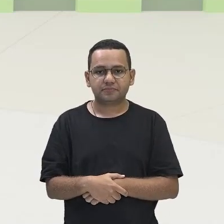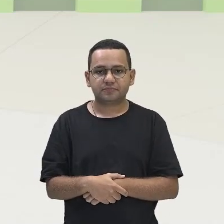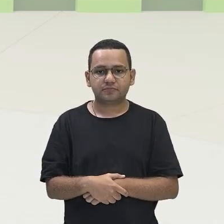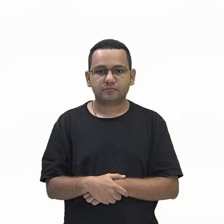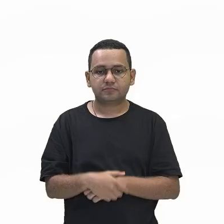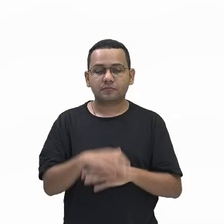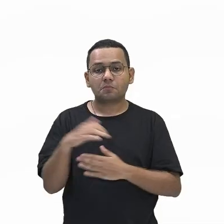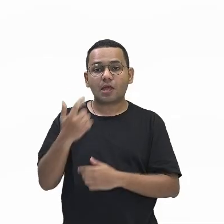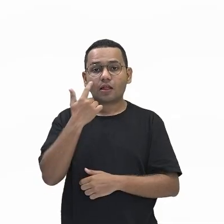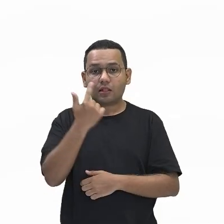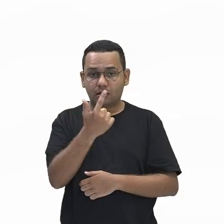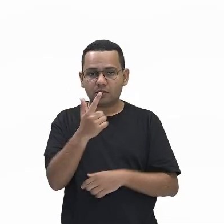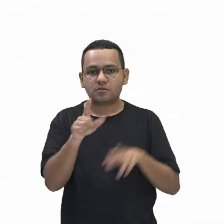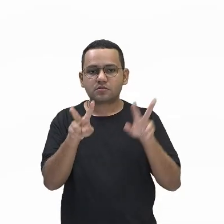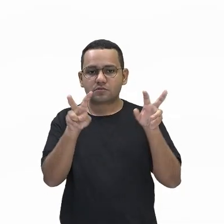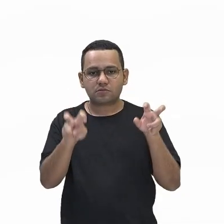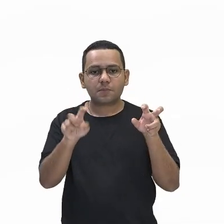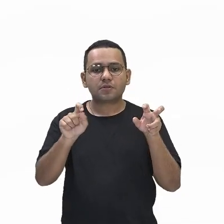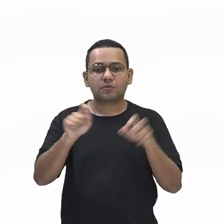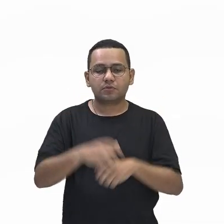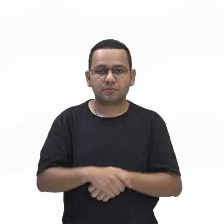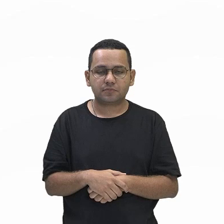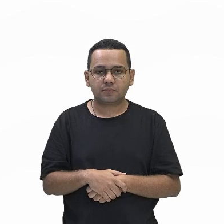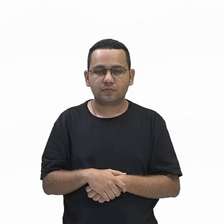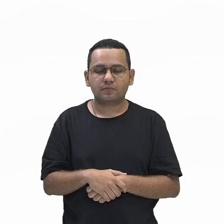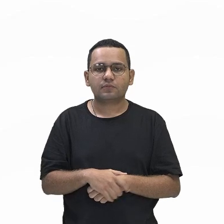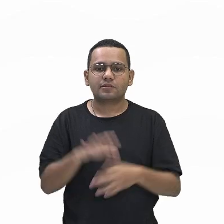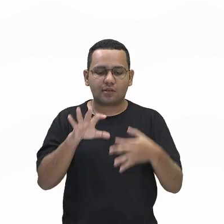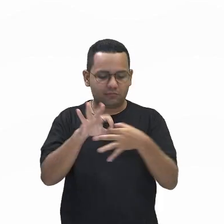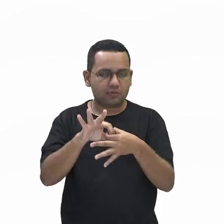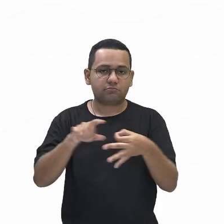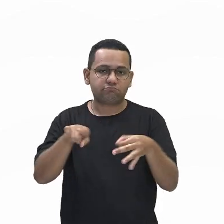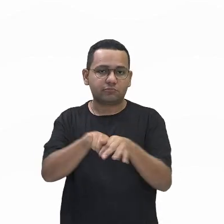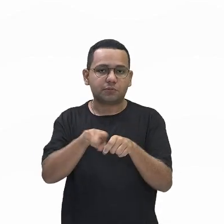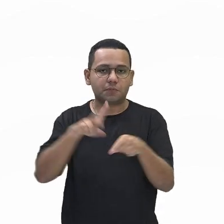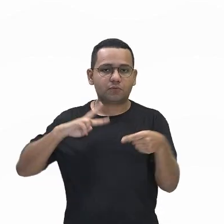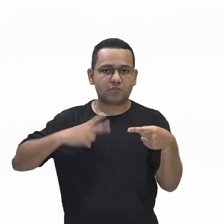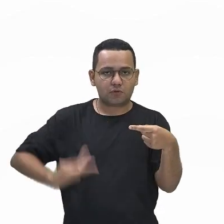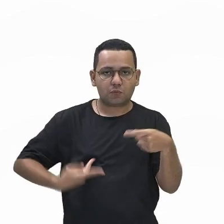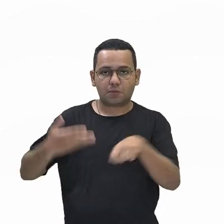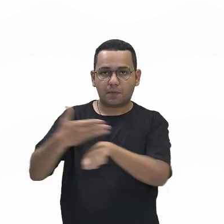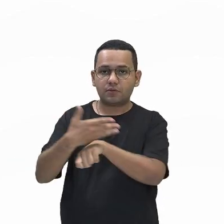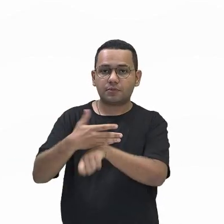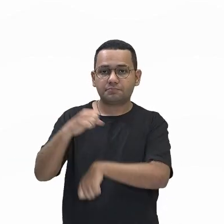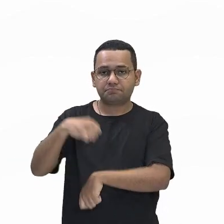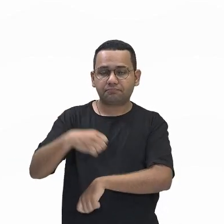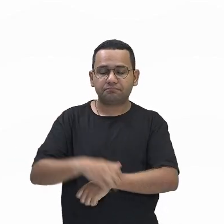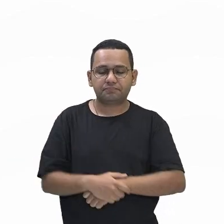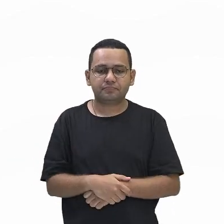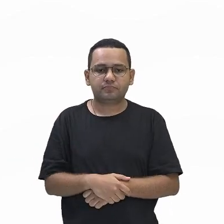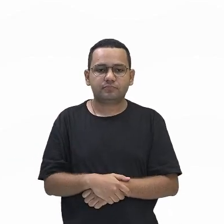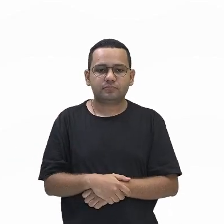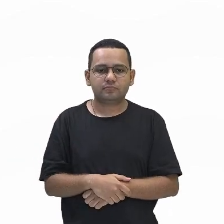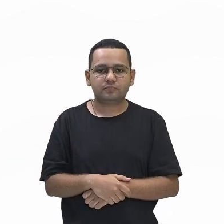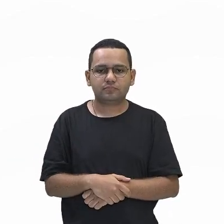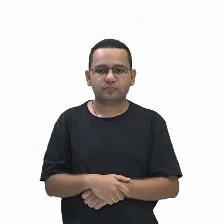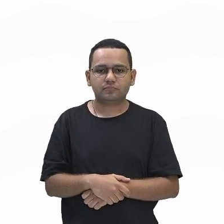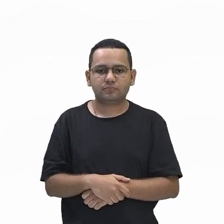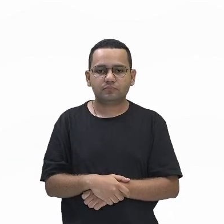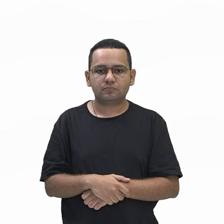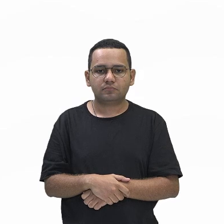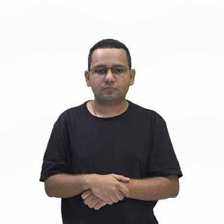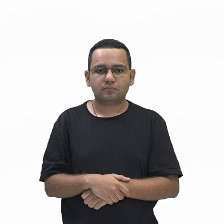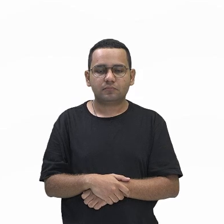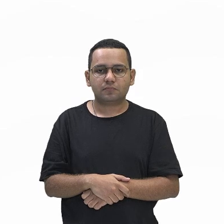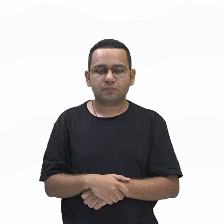ambiente, ele inclui os seres humanos também, então a espécie humana. O homem, como espécie